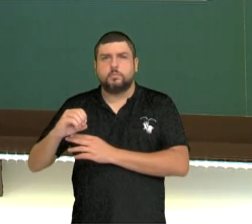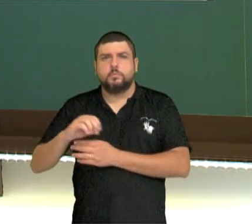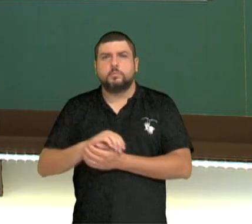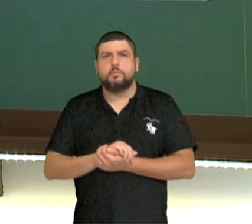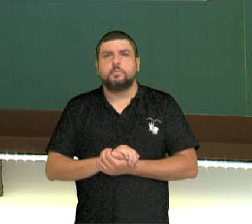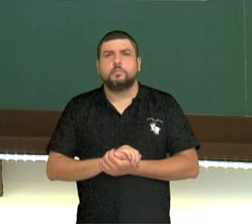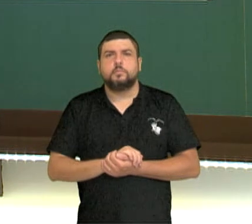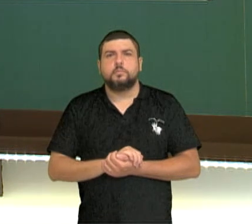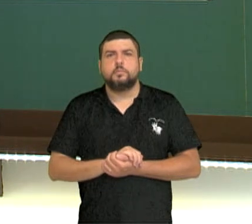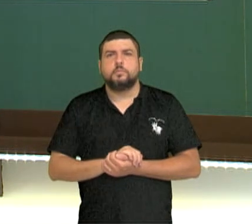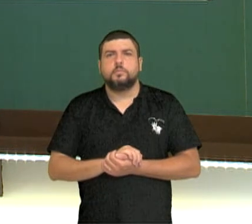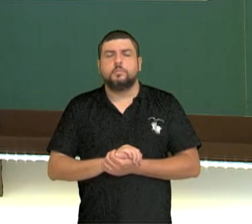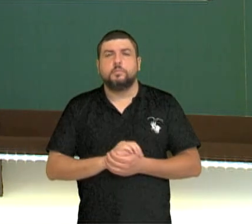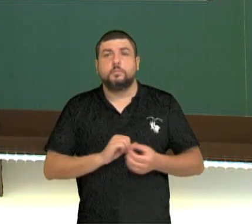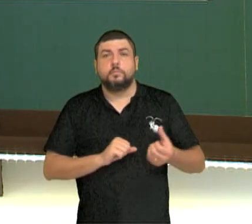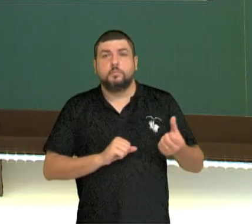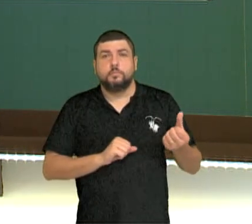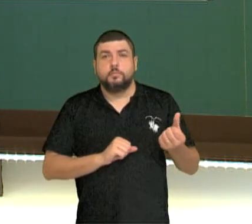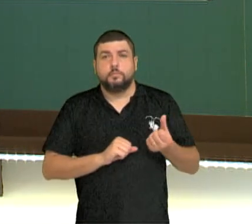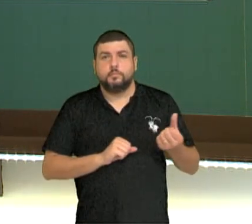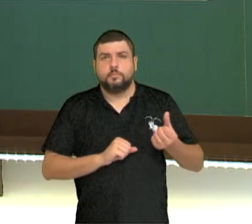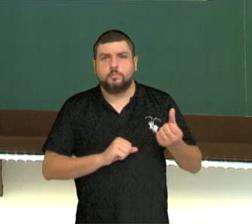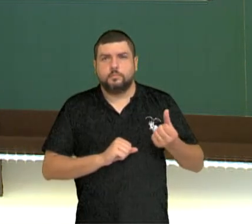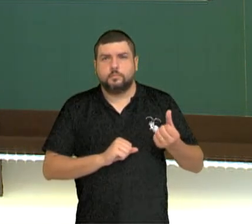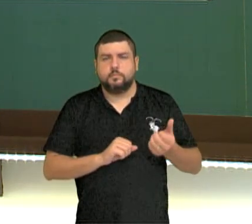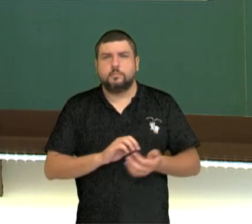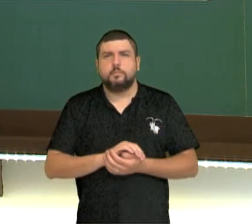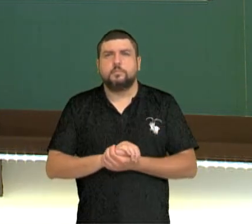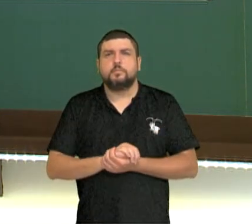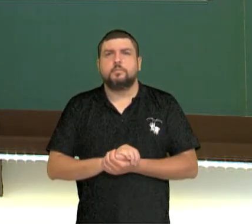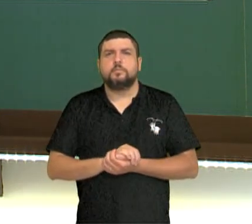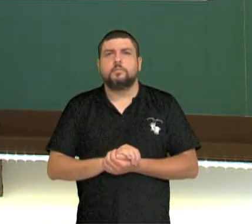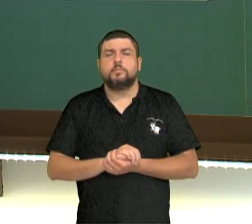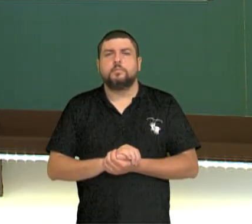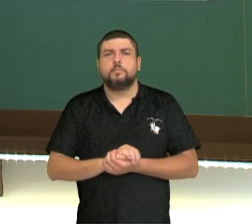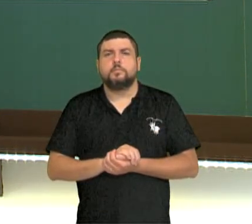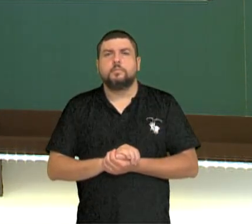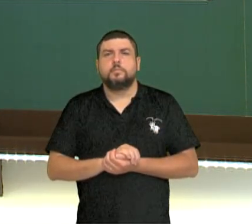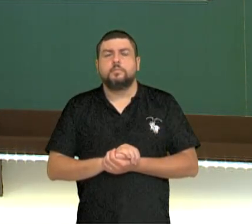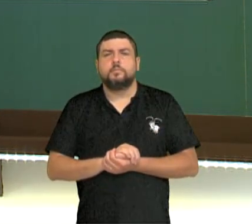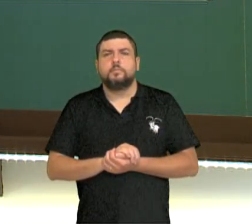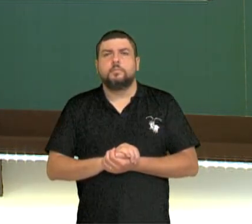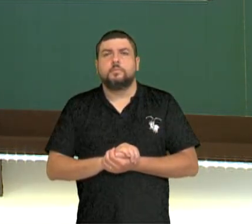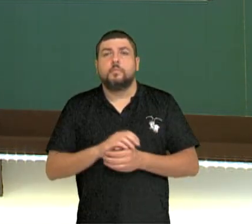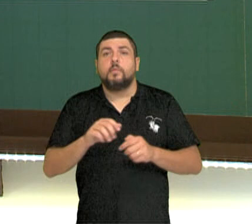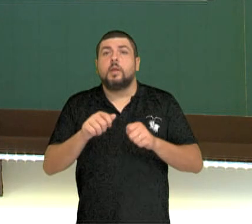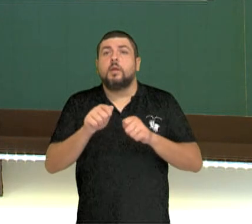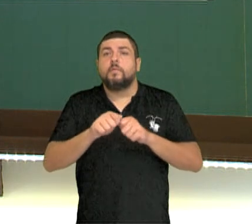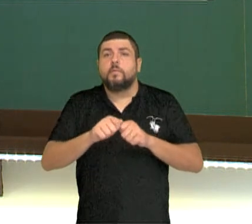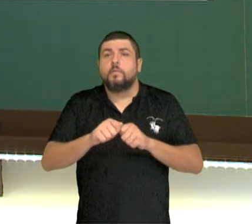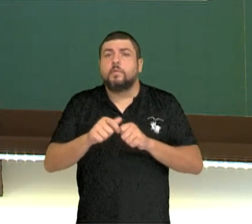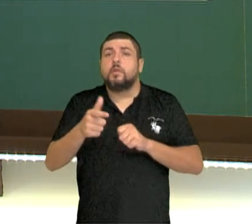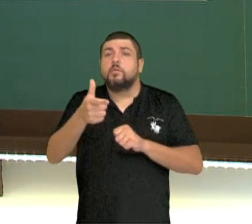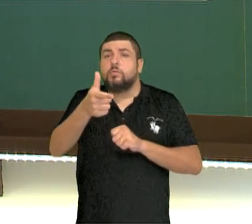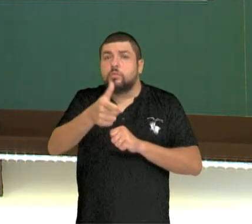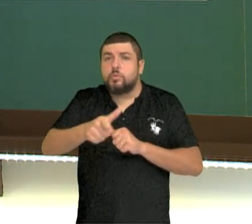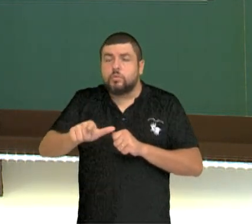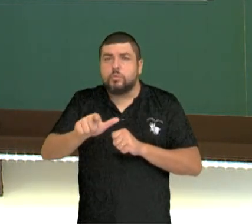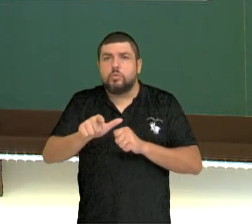O sexto passo do balanceamento: refazer a contagem dos átomos